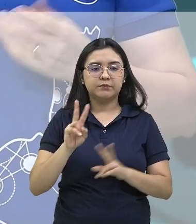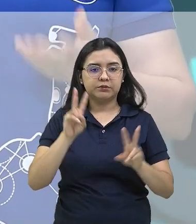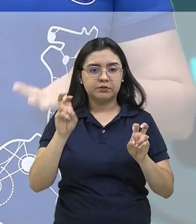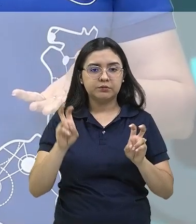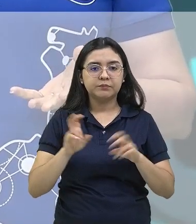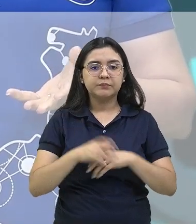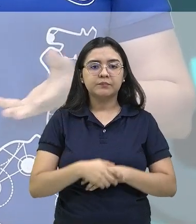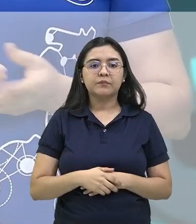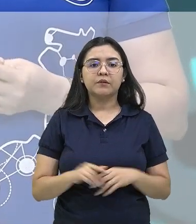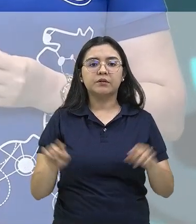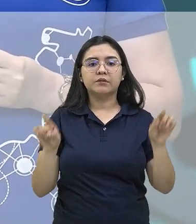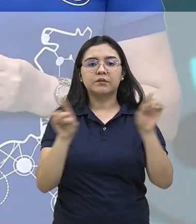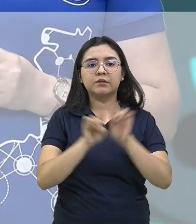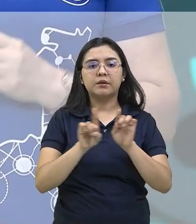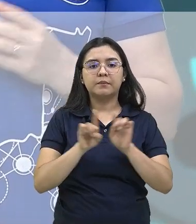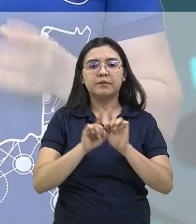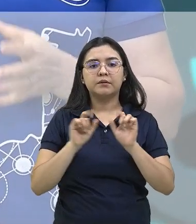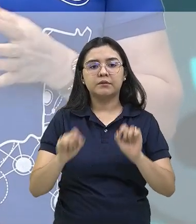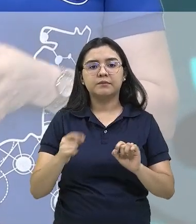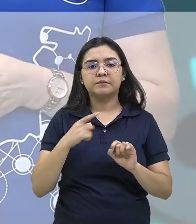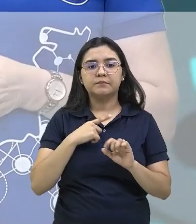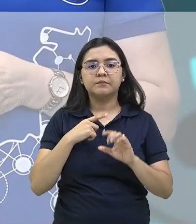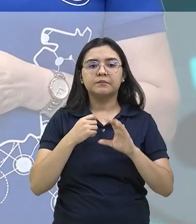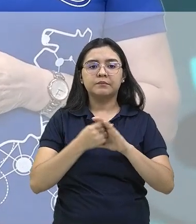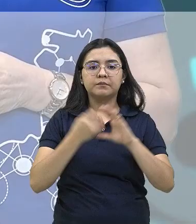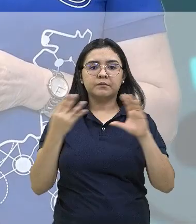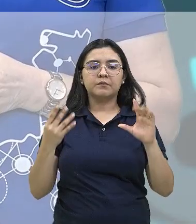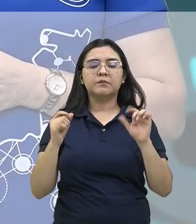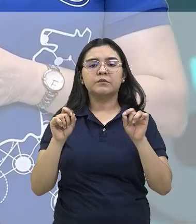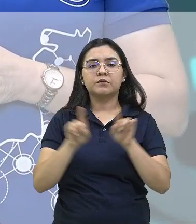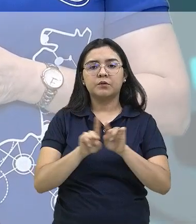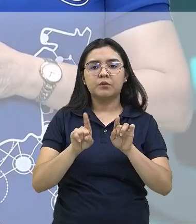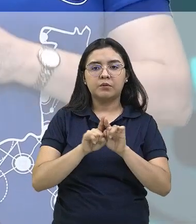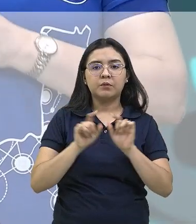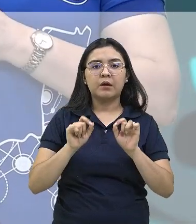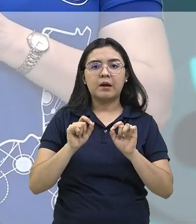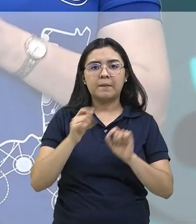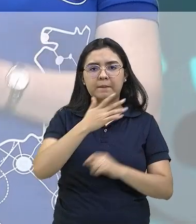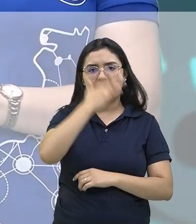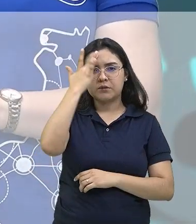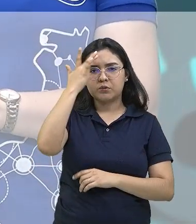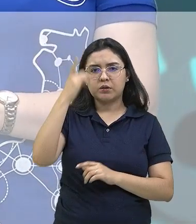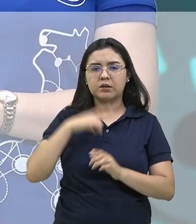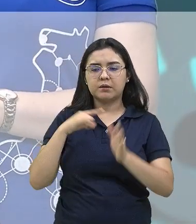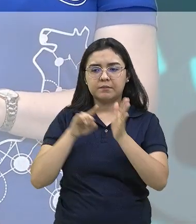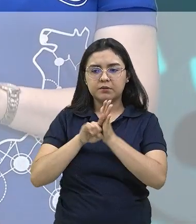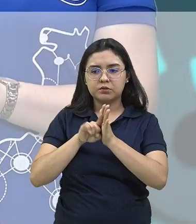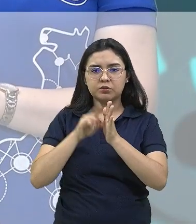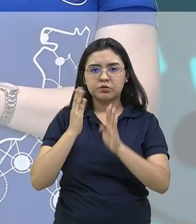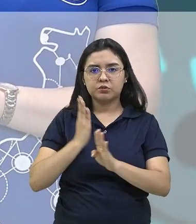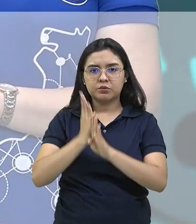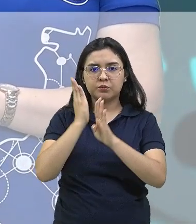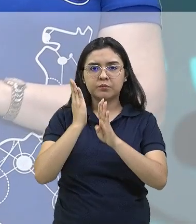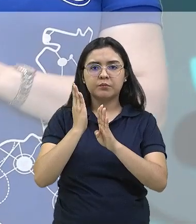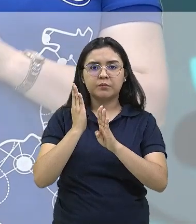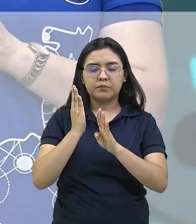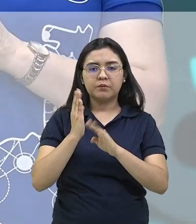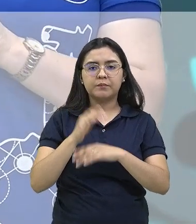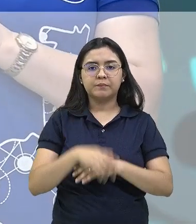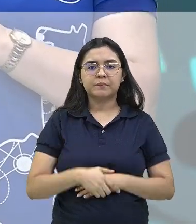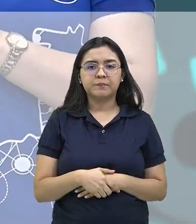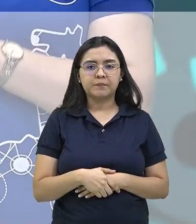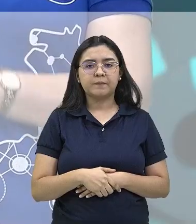e também ele tem o que? Um caráter comprobatório, porque aquilo que o pesquisador já descobriu é algo que